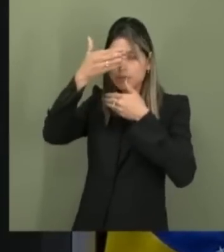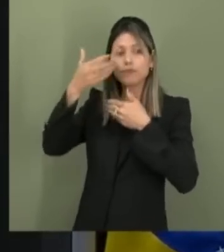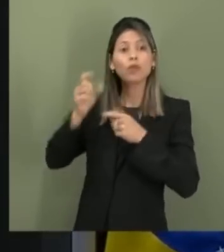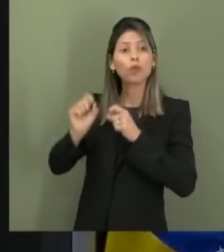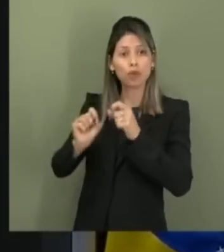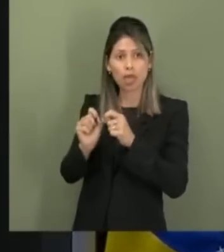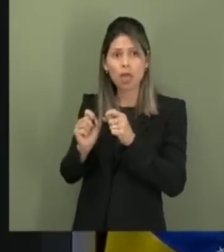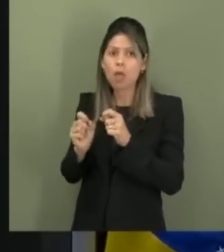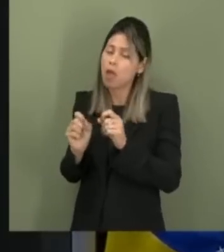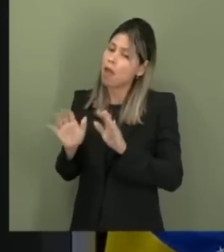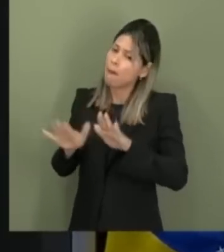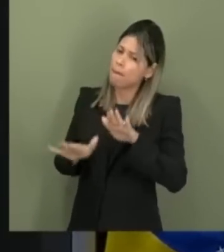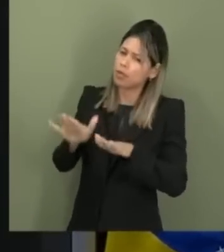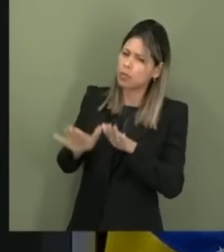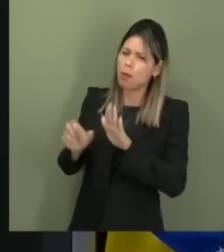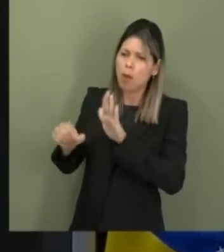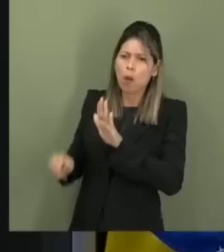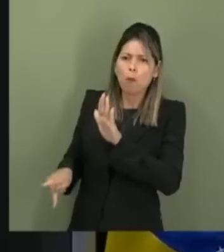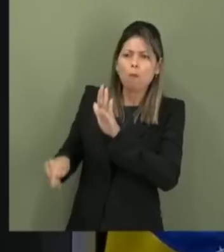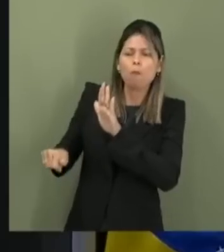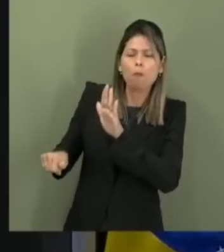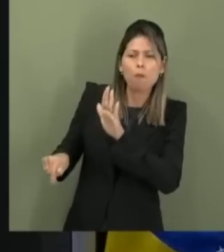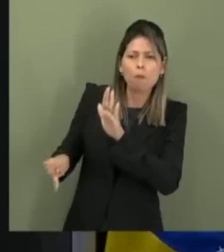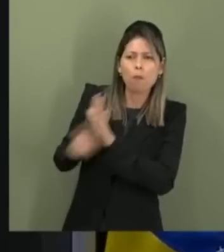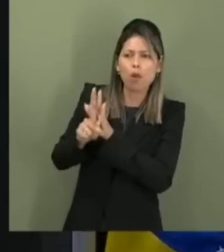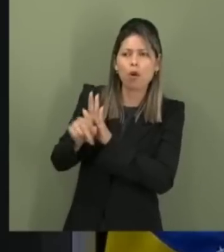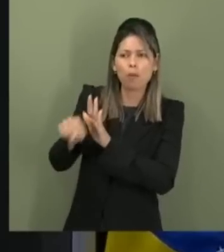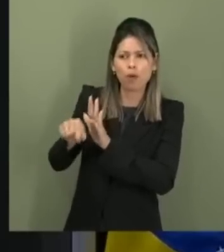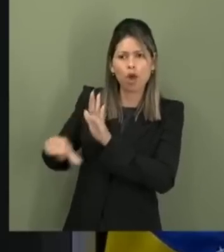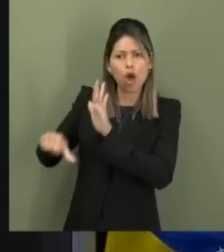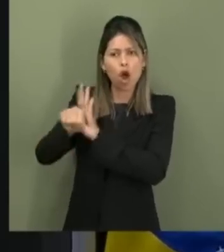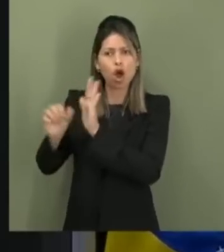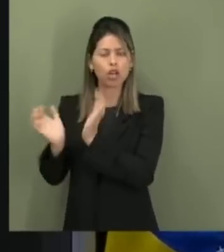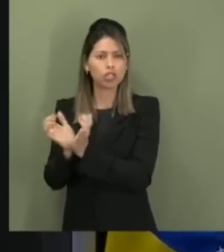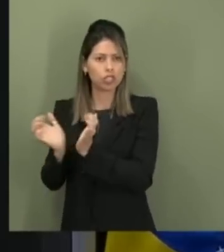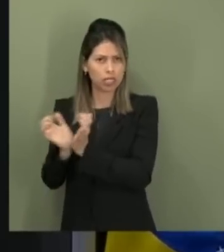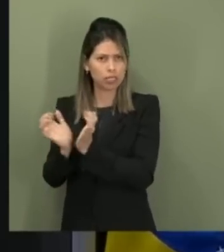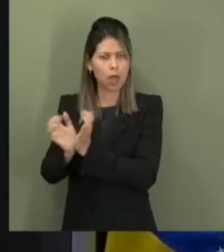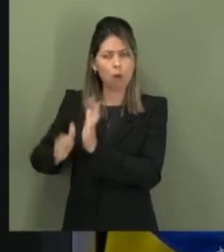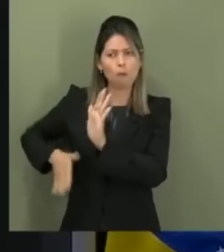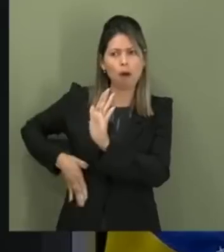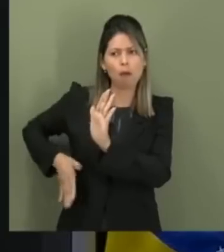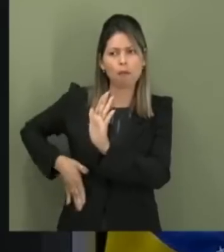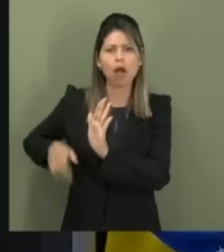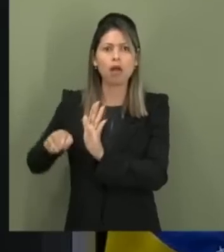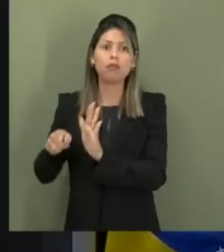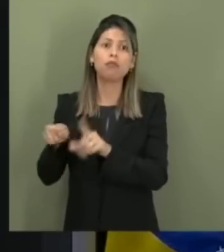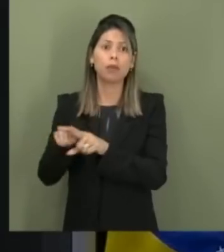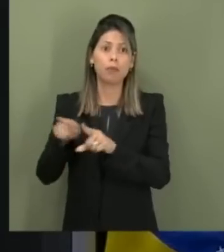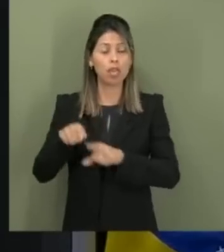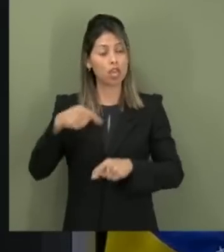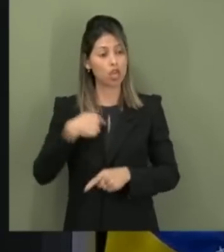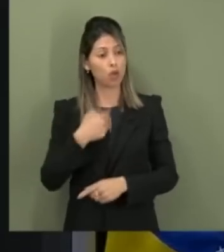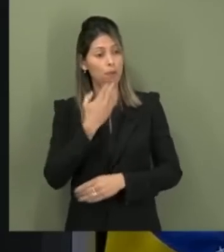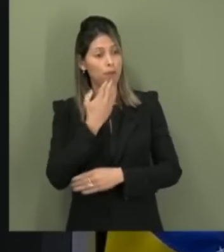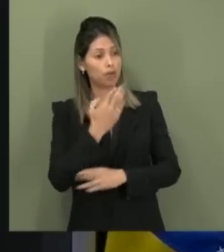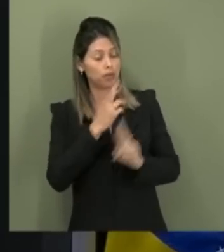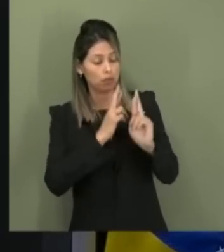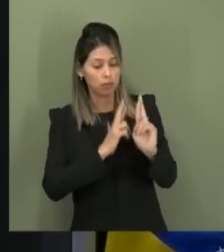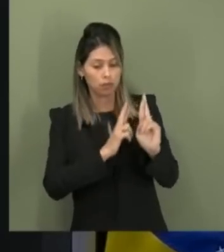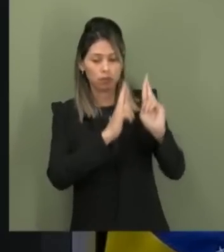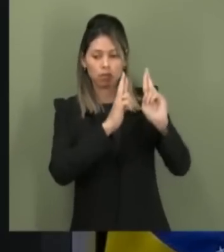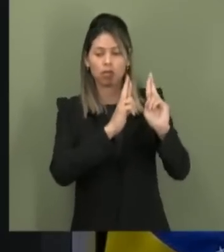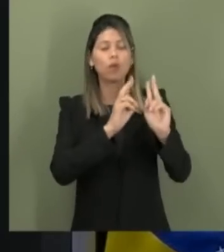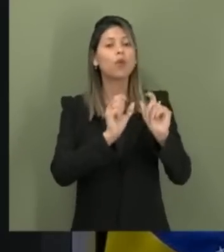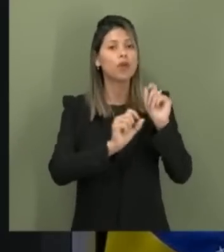não é próprio de organizações criminosas assim procederem. Espero que as autoridades sejam bem-sucedidas e